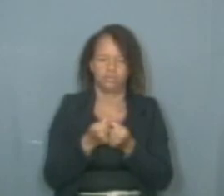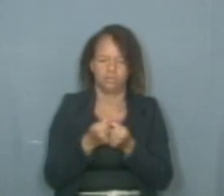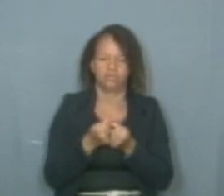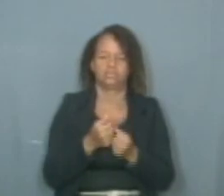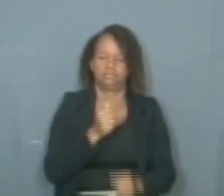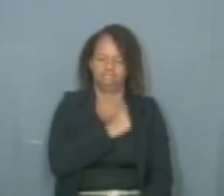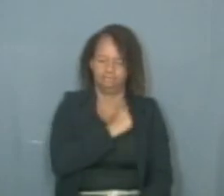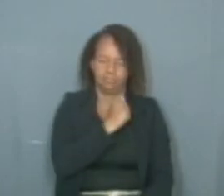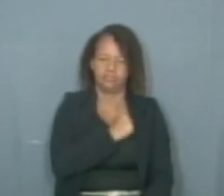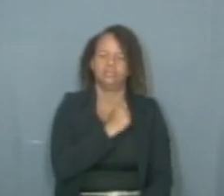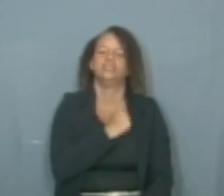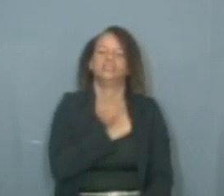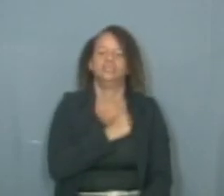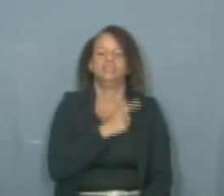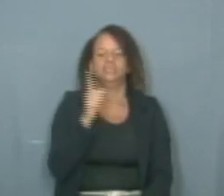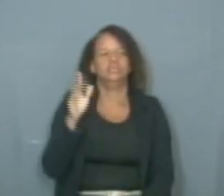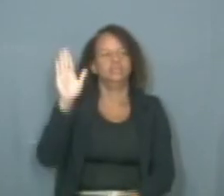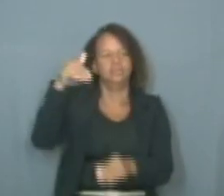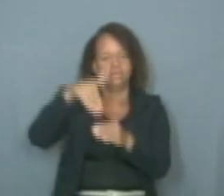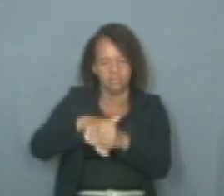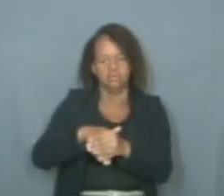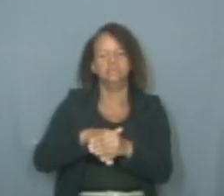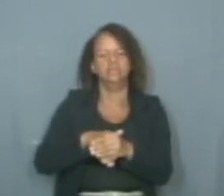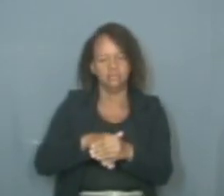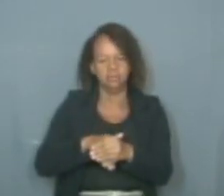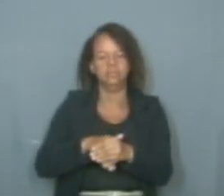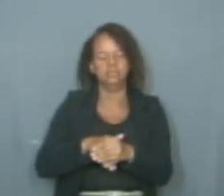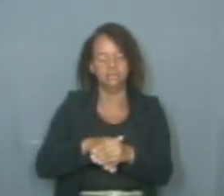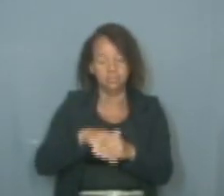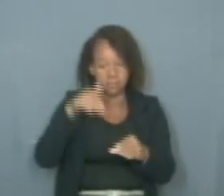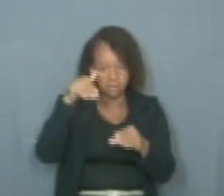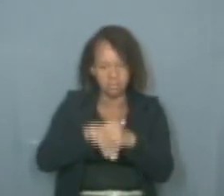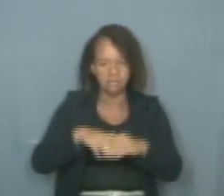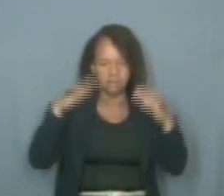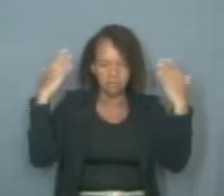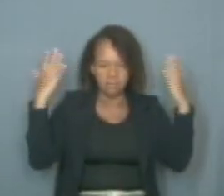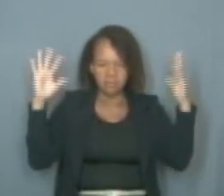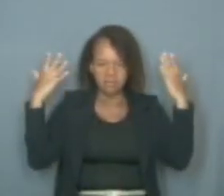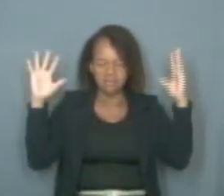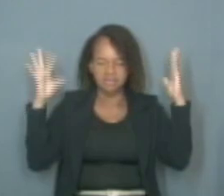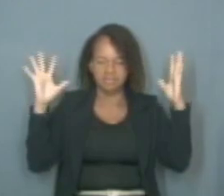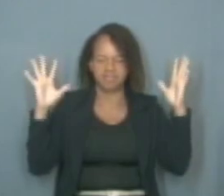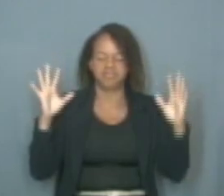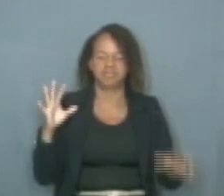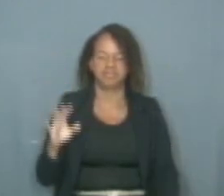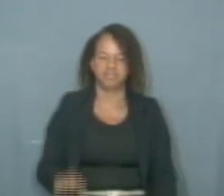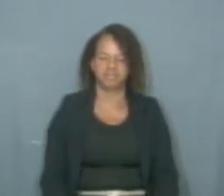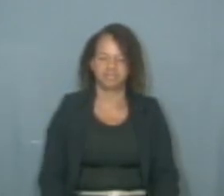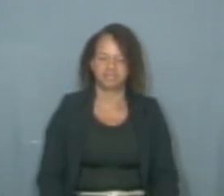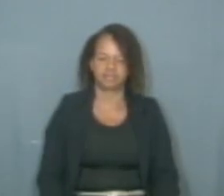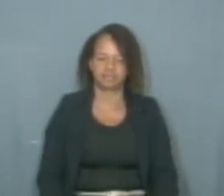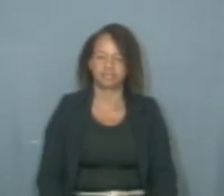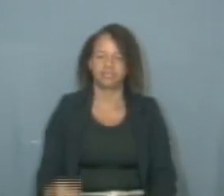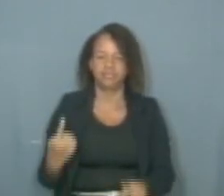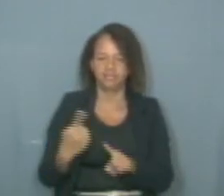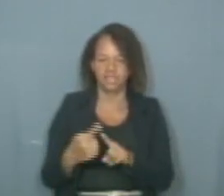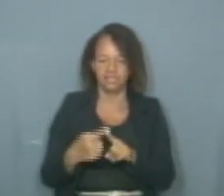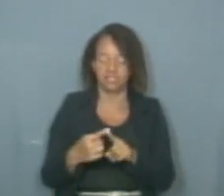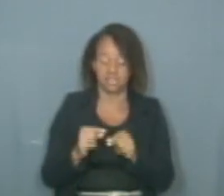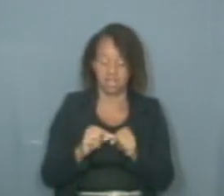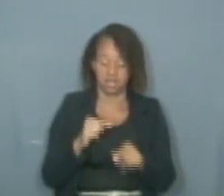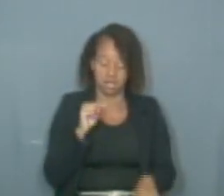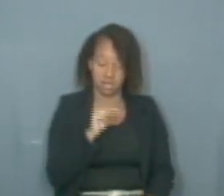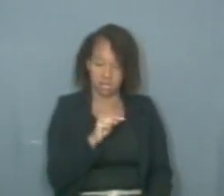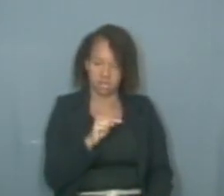meus pares que votem neste voto de aplauso por unanimidade, porque ao fazermos